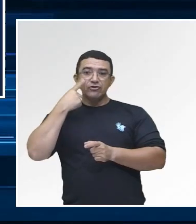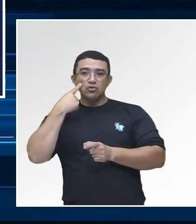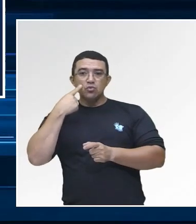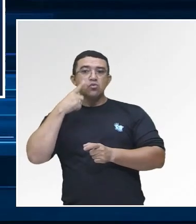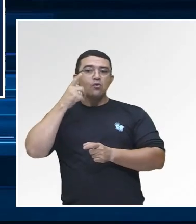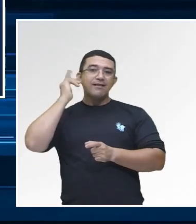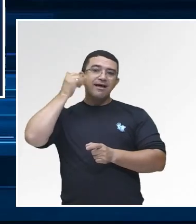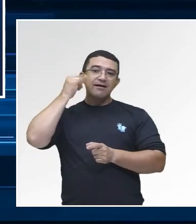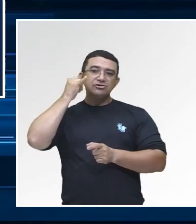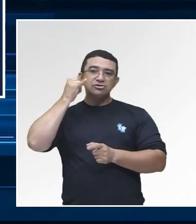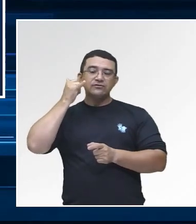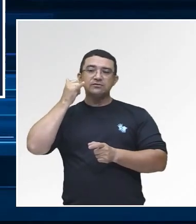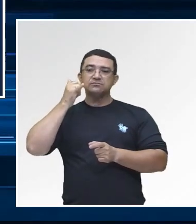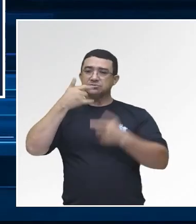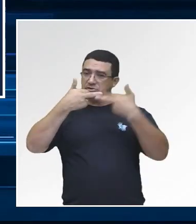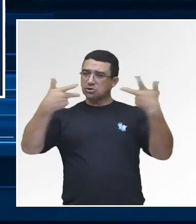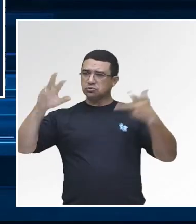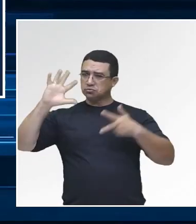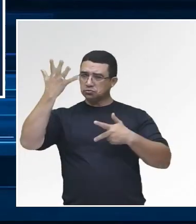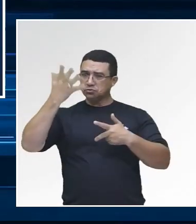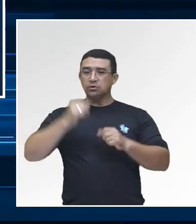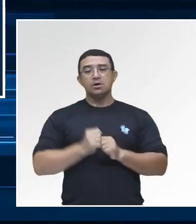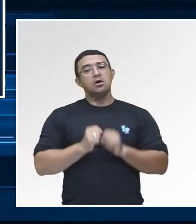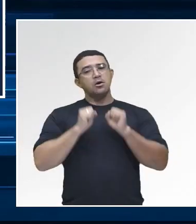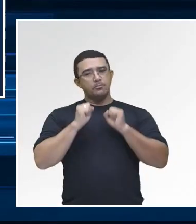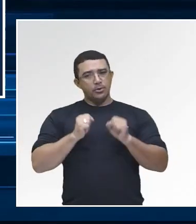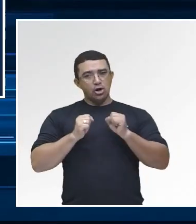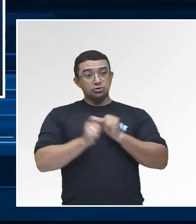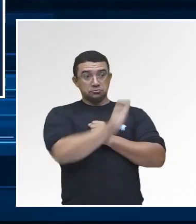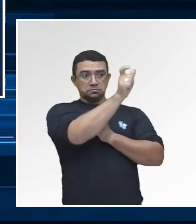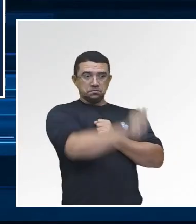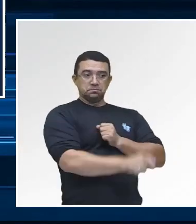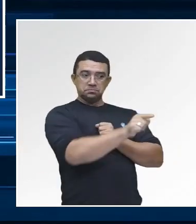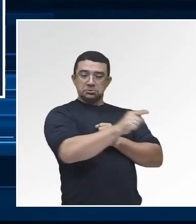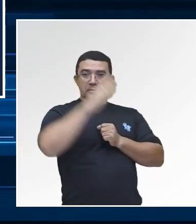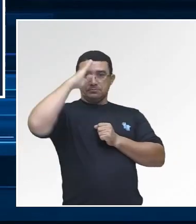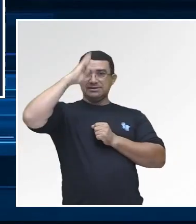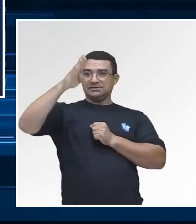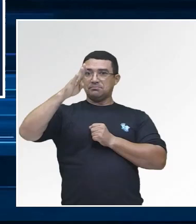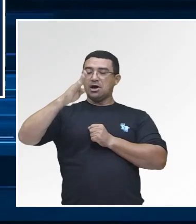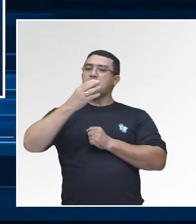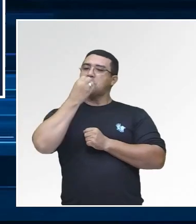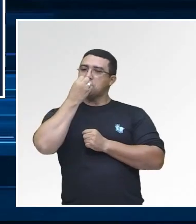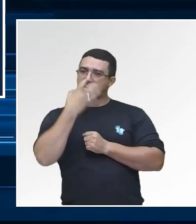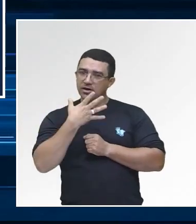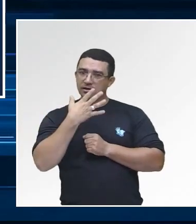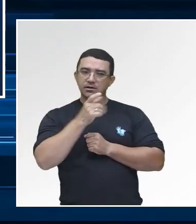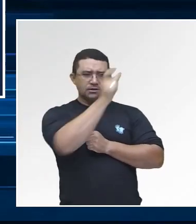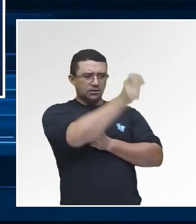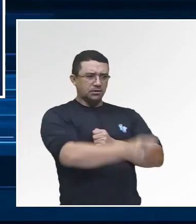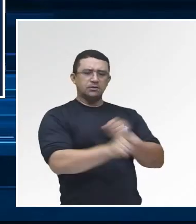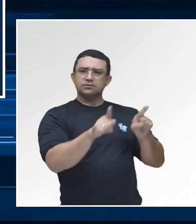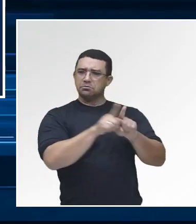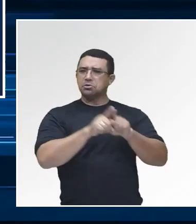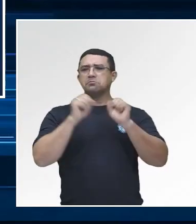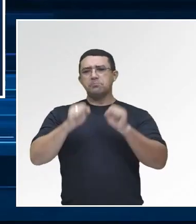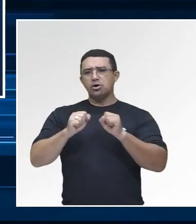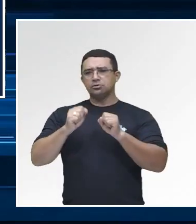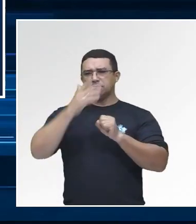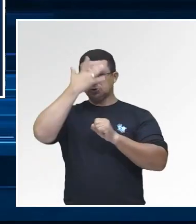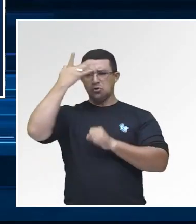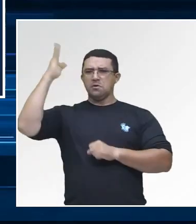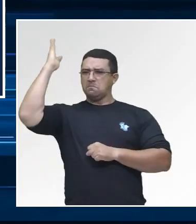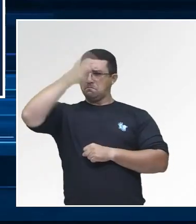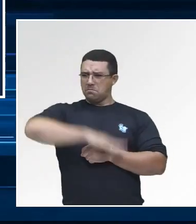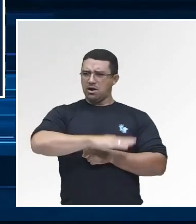narrados. Podem ser protagonistas, antagonistas ou personagens secundários. Então,